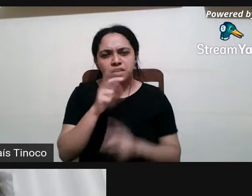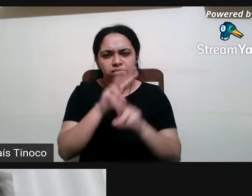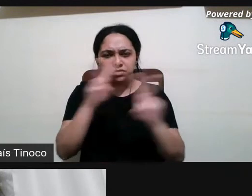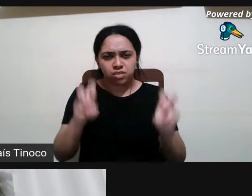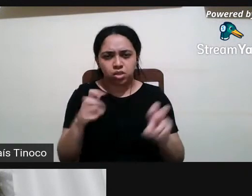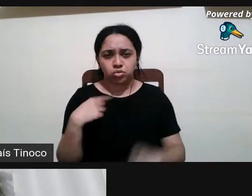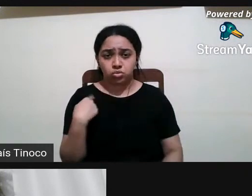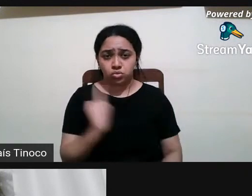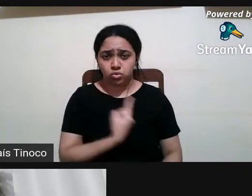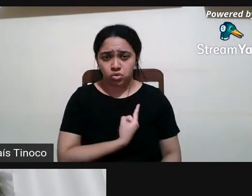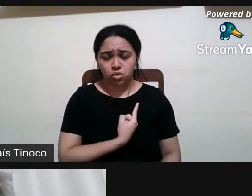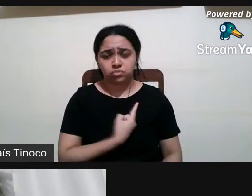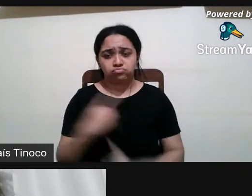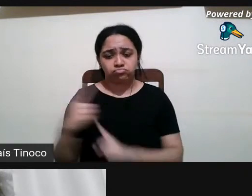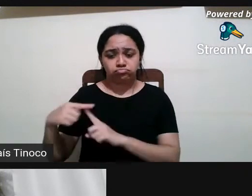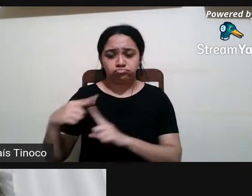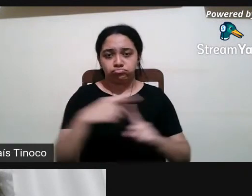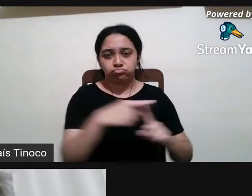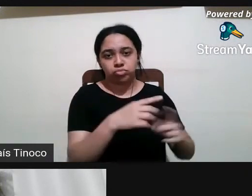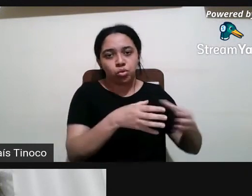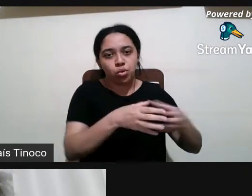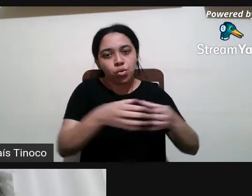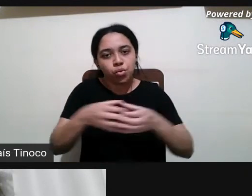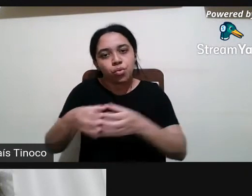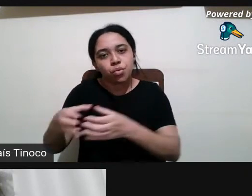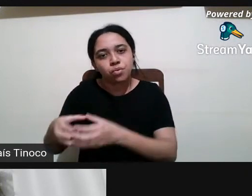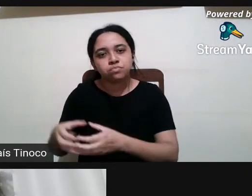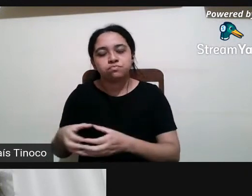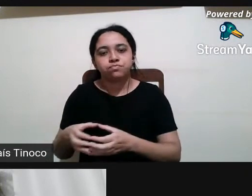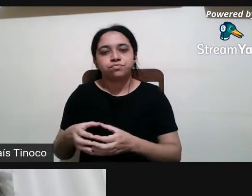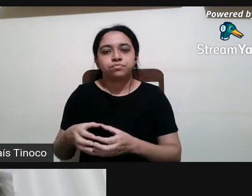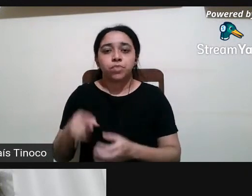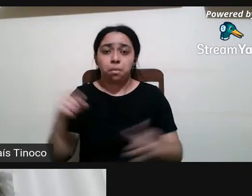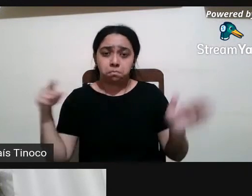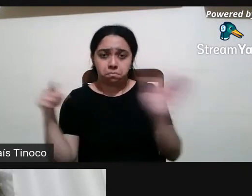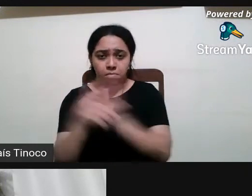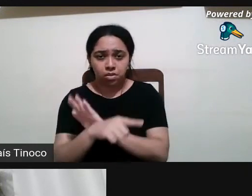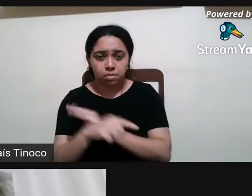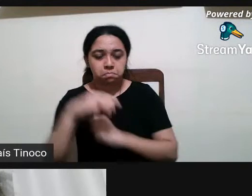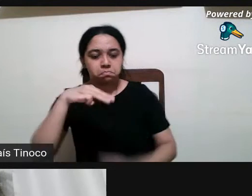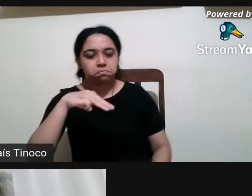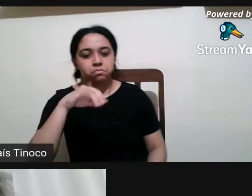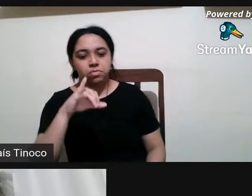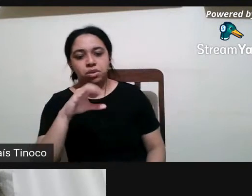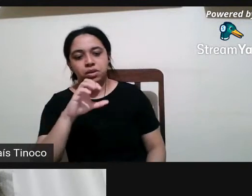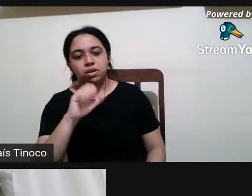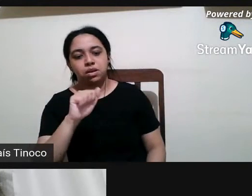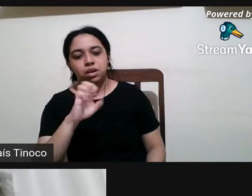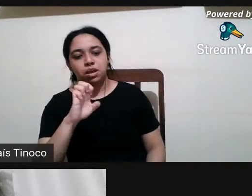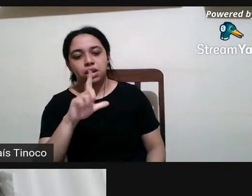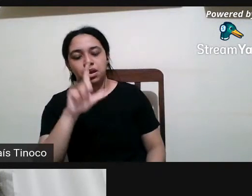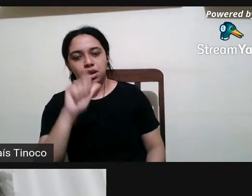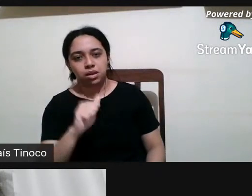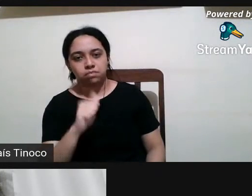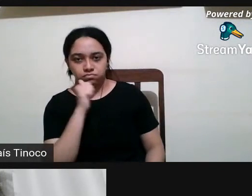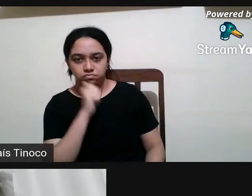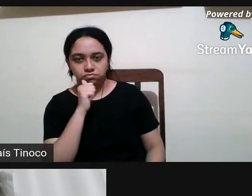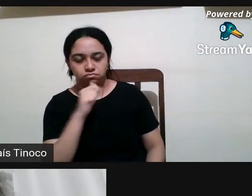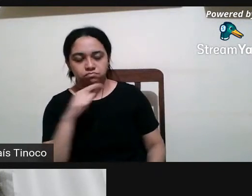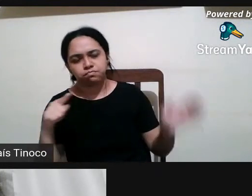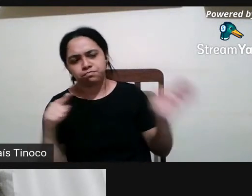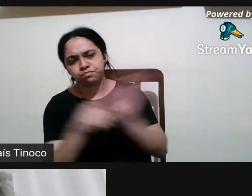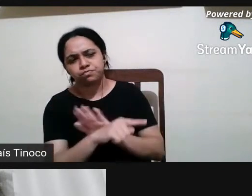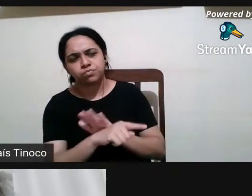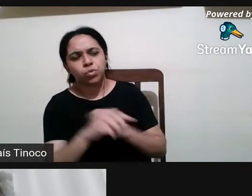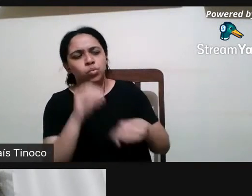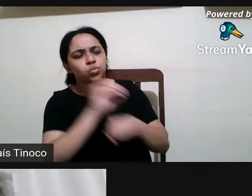espécies aqui, nessas diferenças que ocorrem, tem uma pergunta aqui da Micaela Campos, né? Ela pergunta: no cultivo